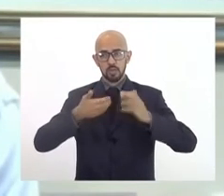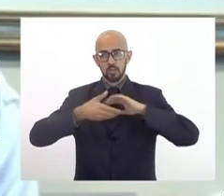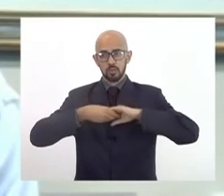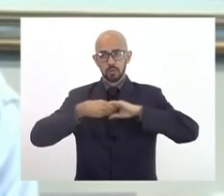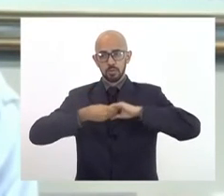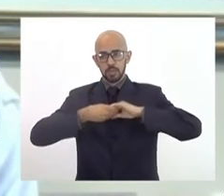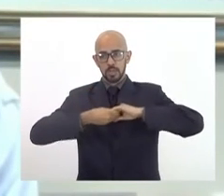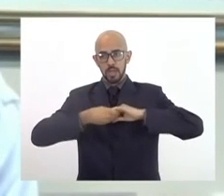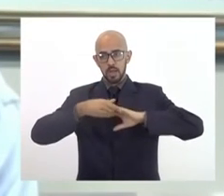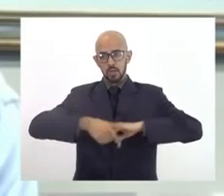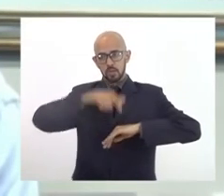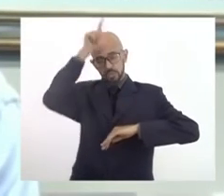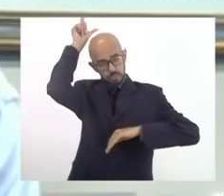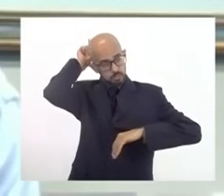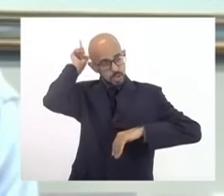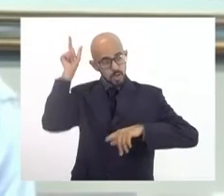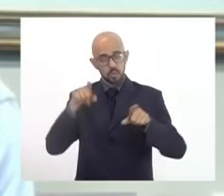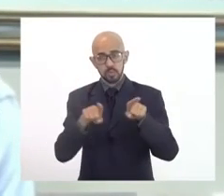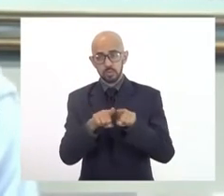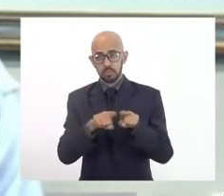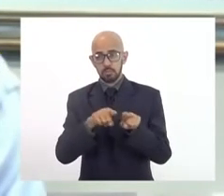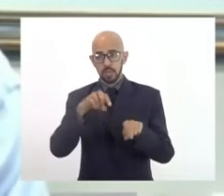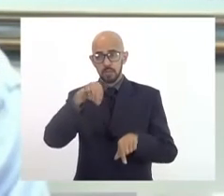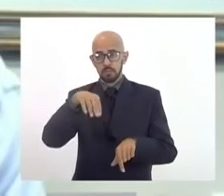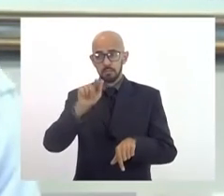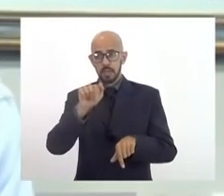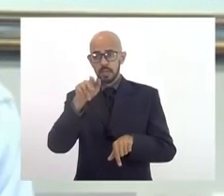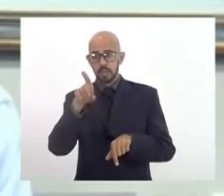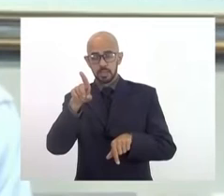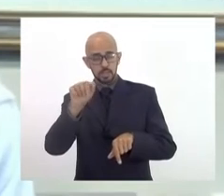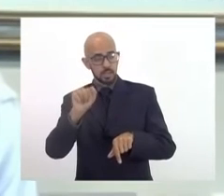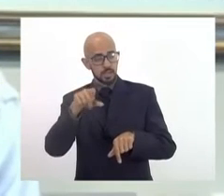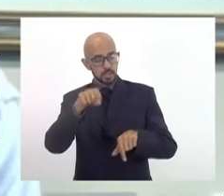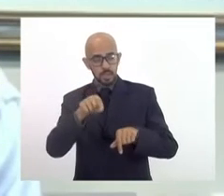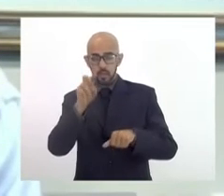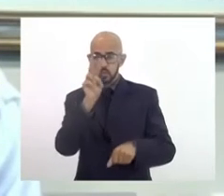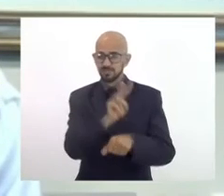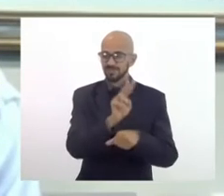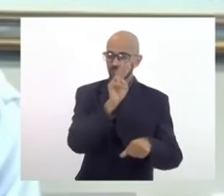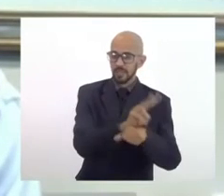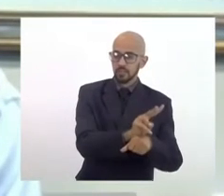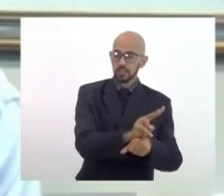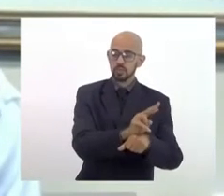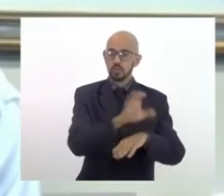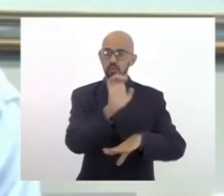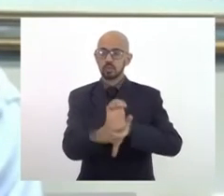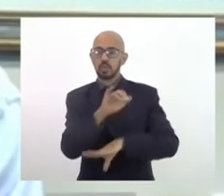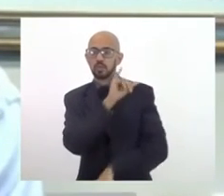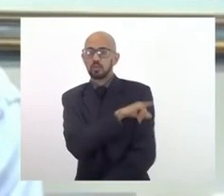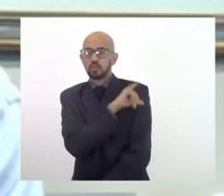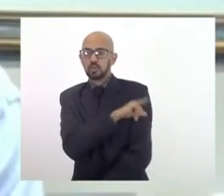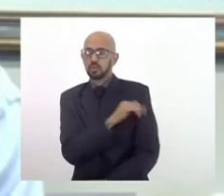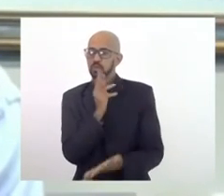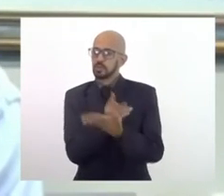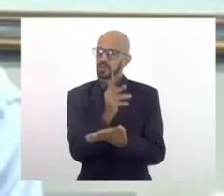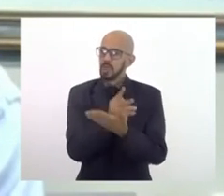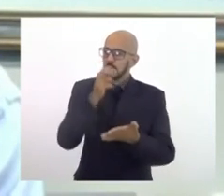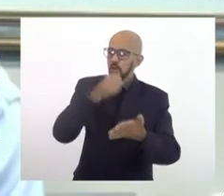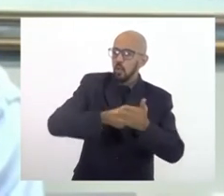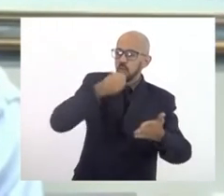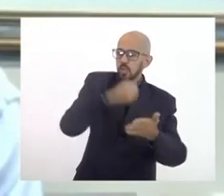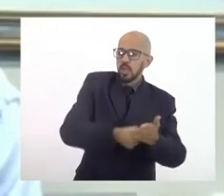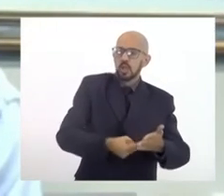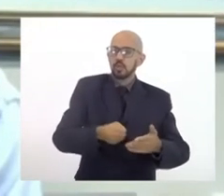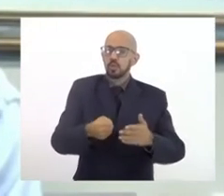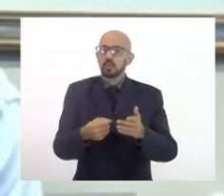Paulo da Rocha, também um defensor do Rio de Janeiro, sempre brigando pelo Rio de Janeiro. Cumprimentar meus colegas,